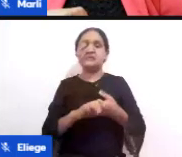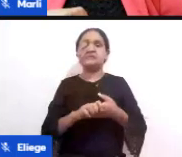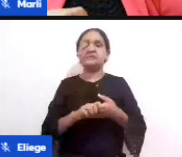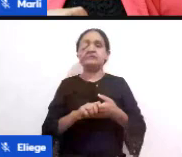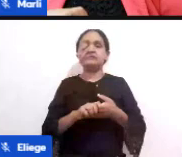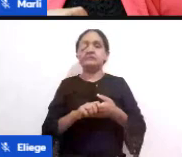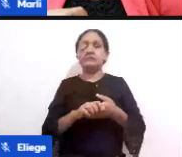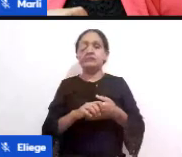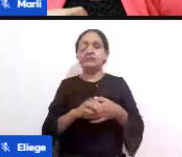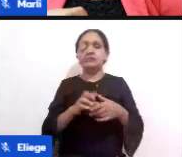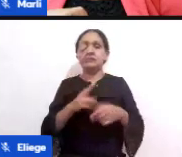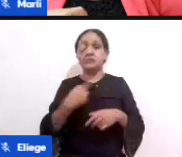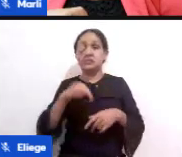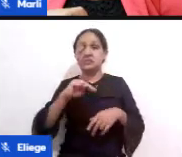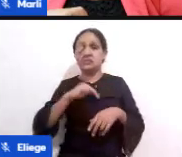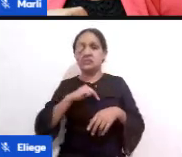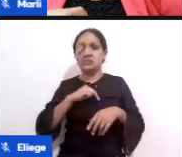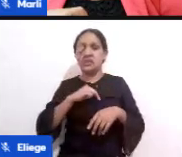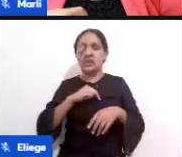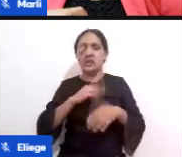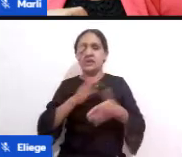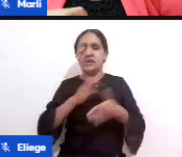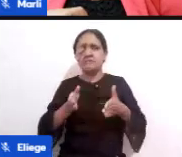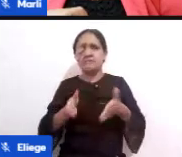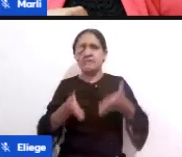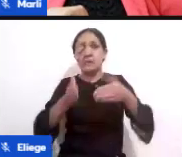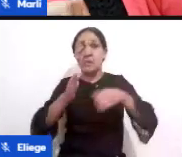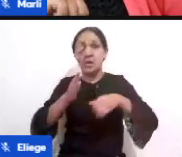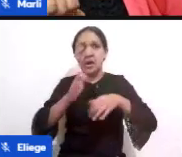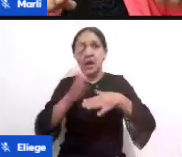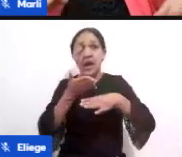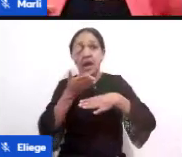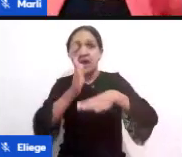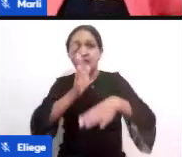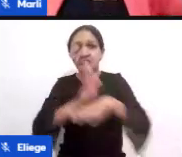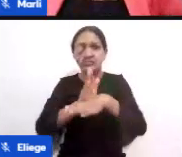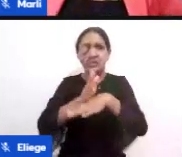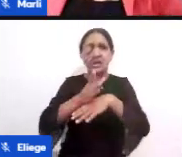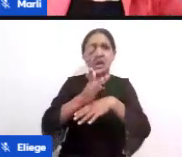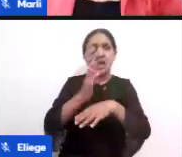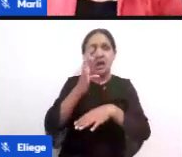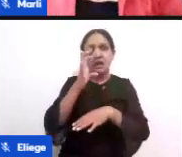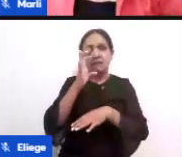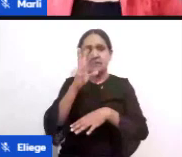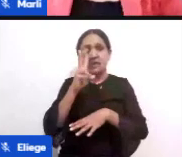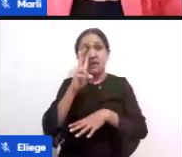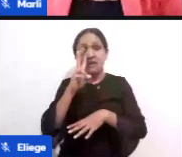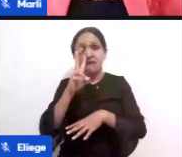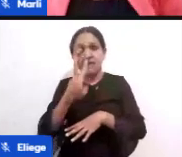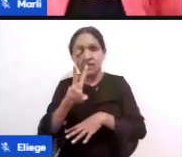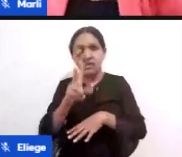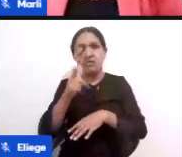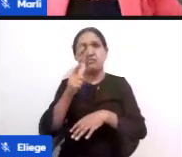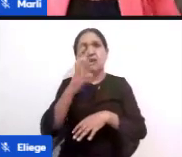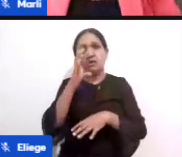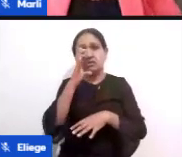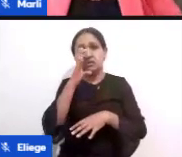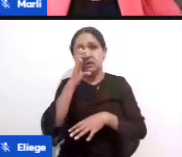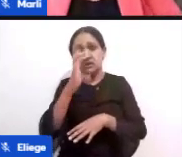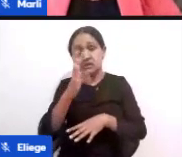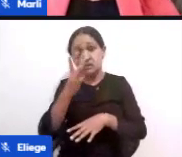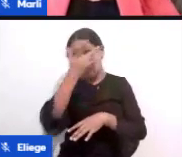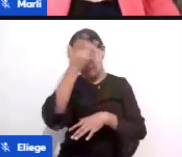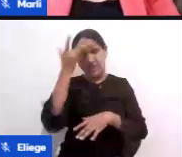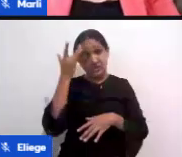dar mais atenção às pessoas, porque ninguém vai voltar, quando tudo isso passar, ninguém vai